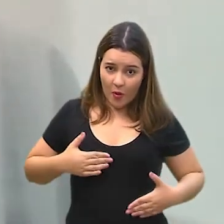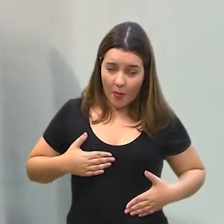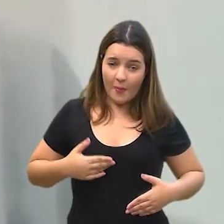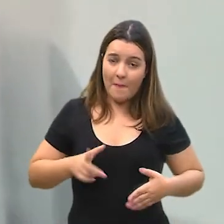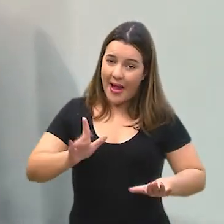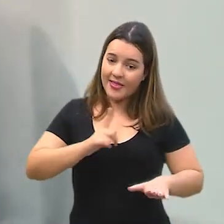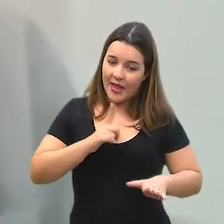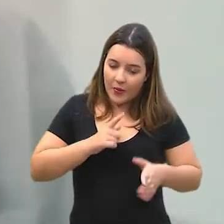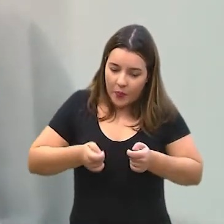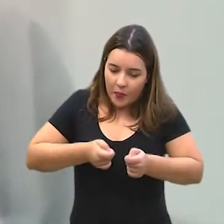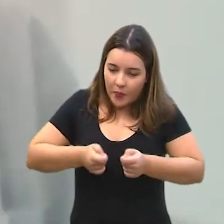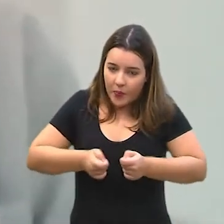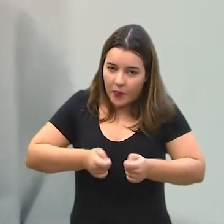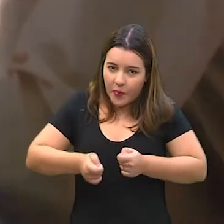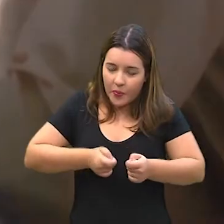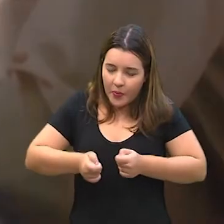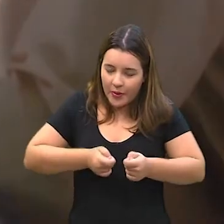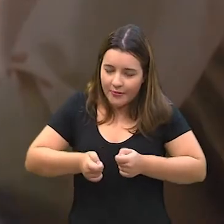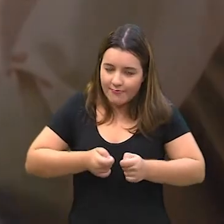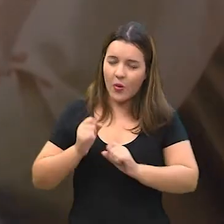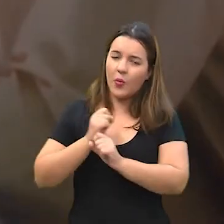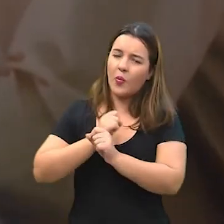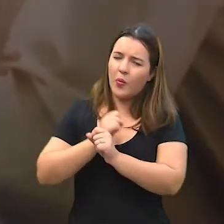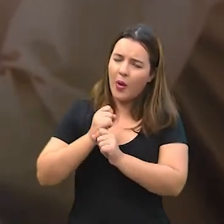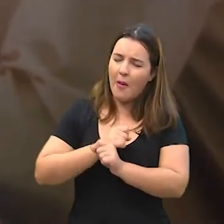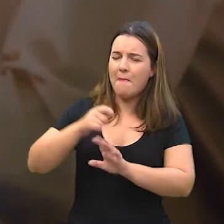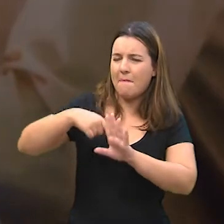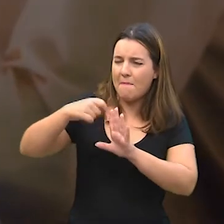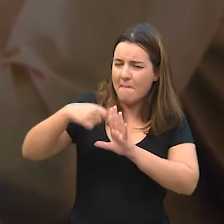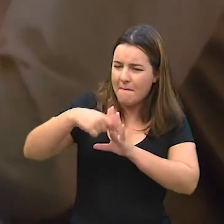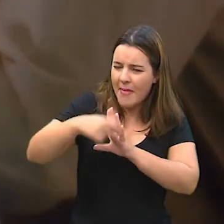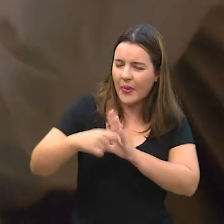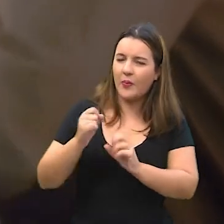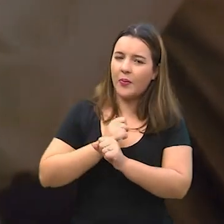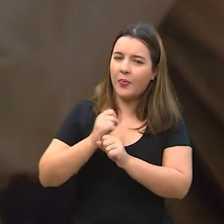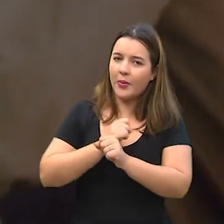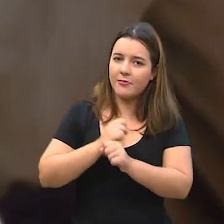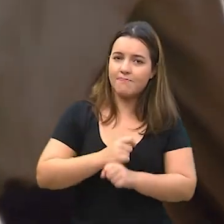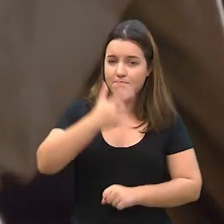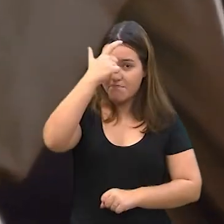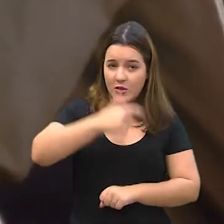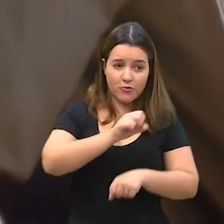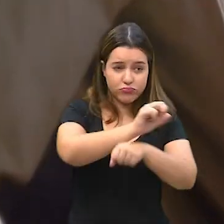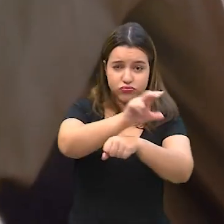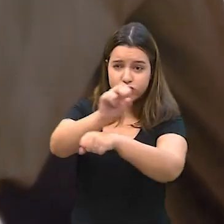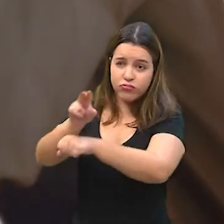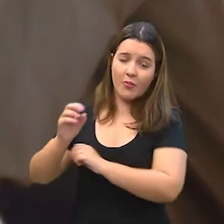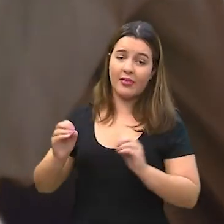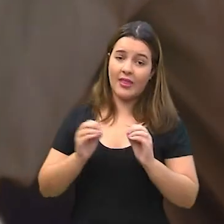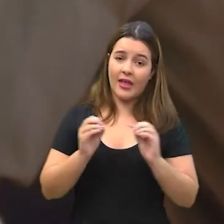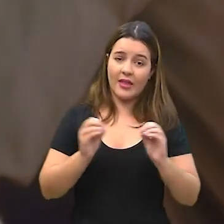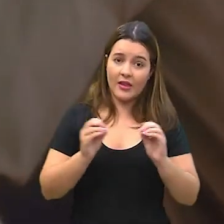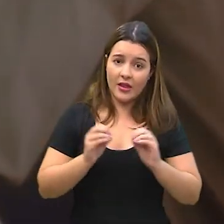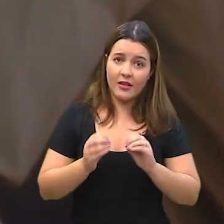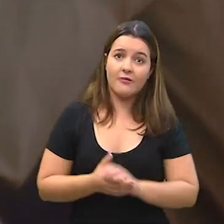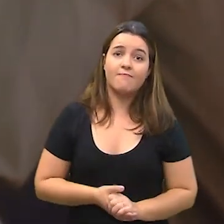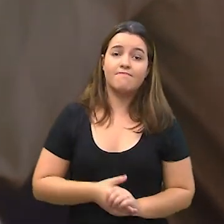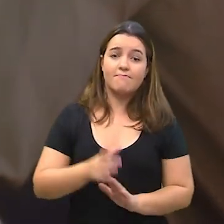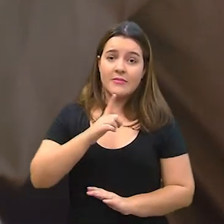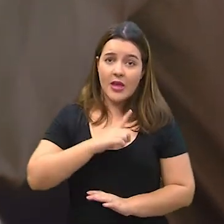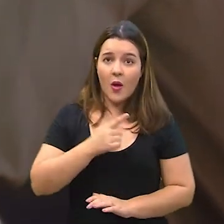vida mais tranquila, e isso se fizer o tratamento corretamente, né? Não relaxar com o tratamento, né, doutor? Porque tem pessoas